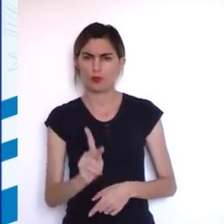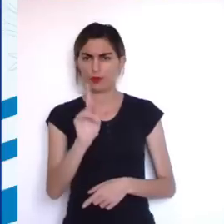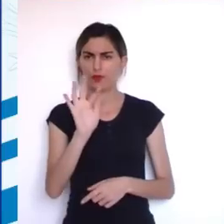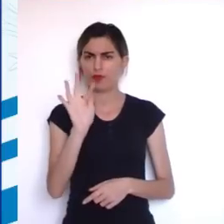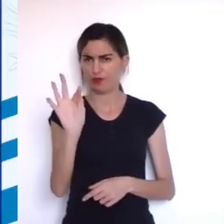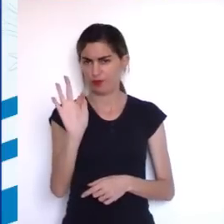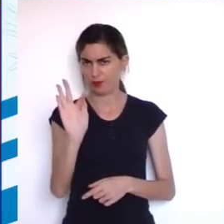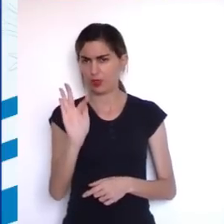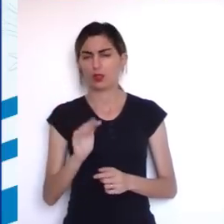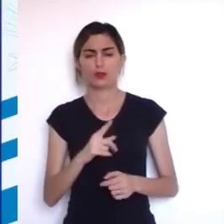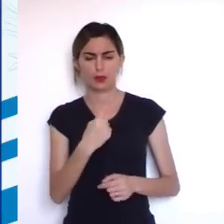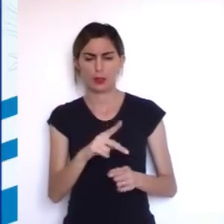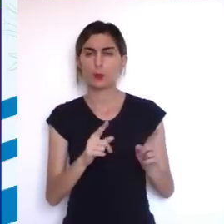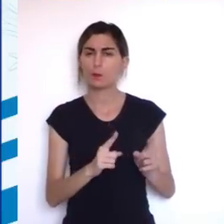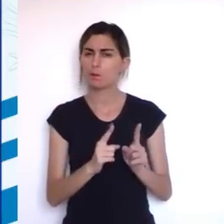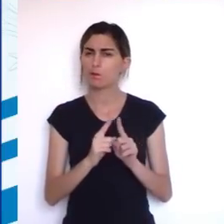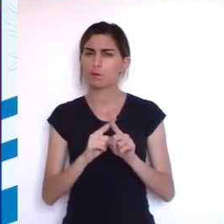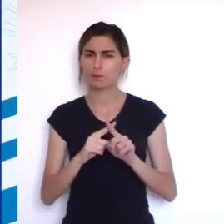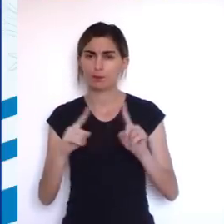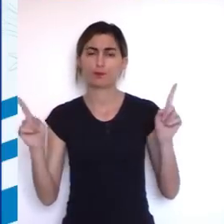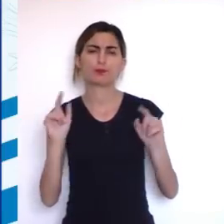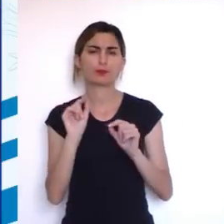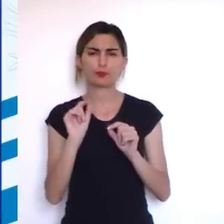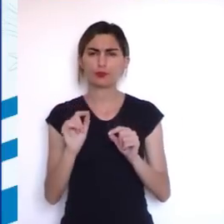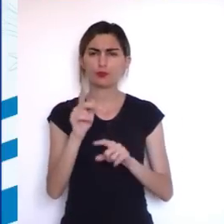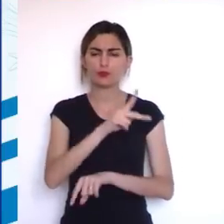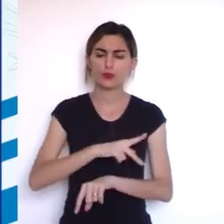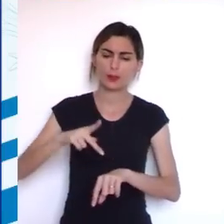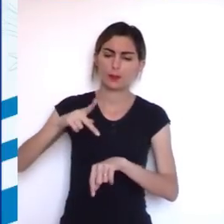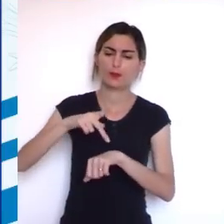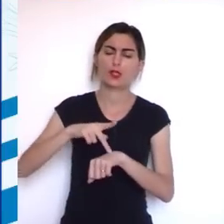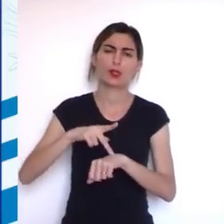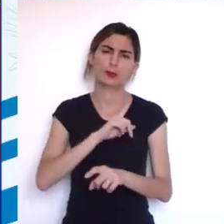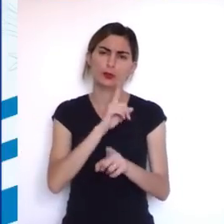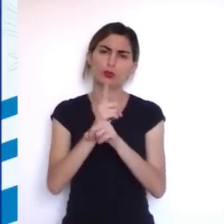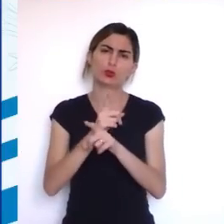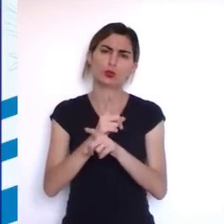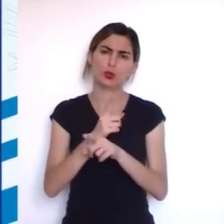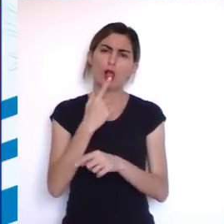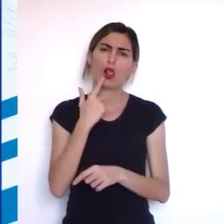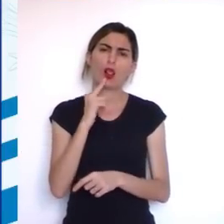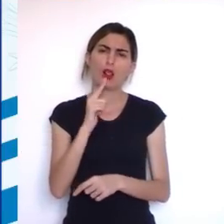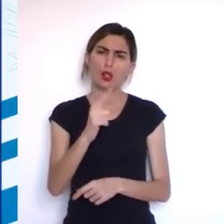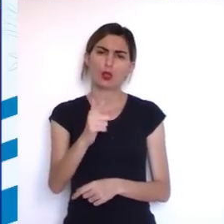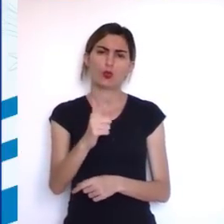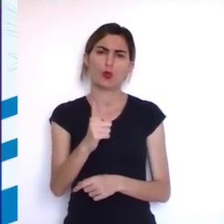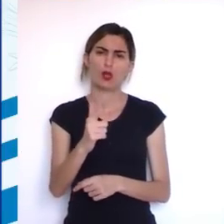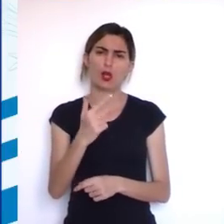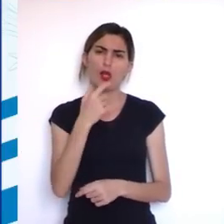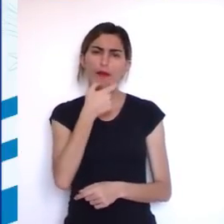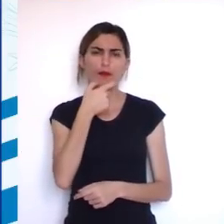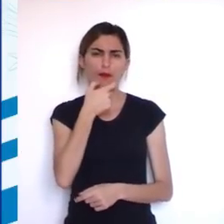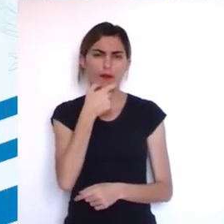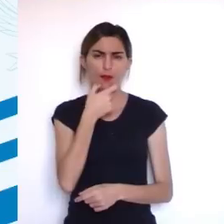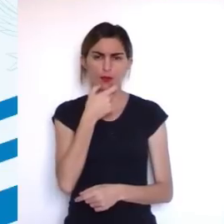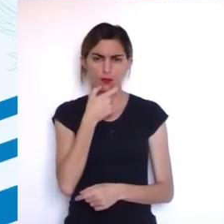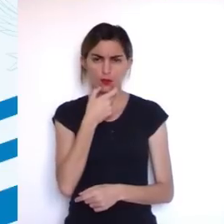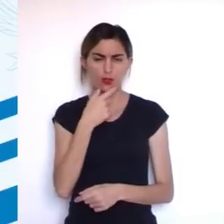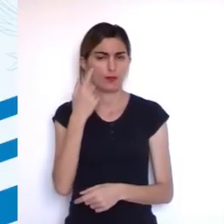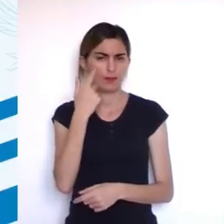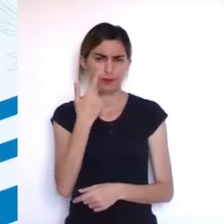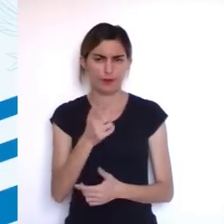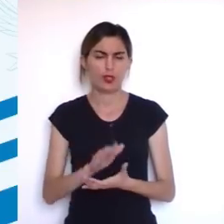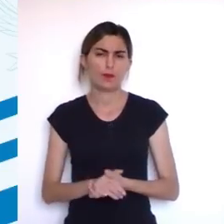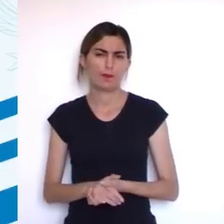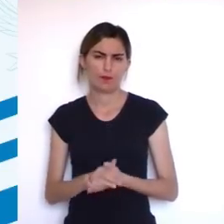Fahrenheit. Esse tipo de escala ele é mais comum em países onde a língua ela é inglesa. Bora